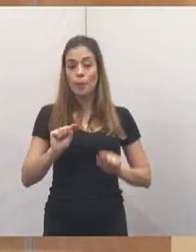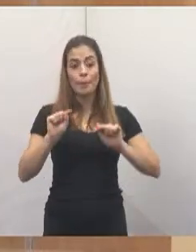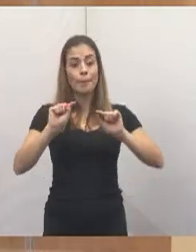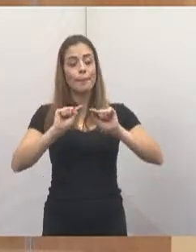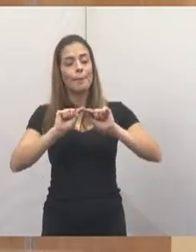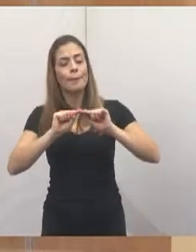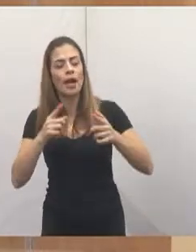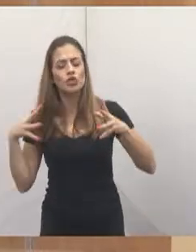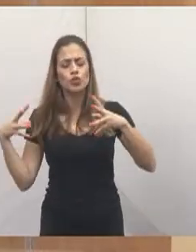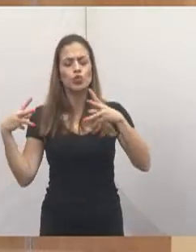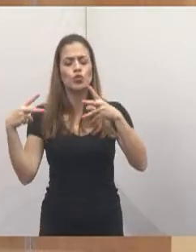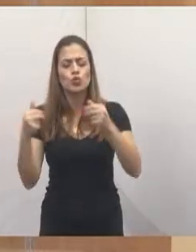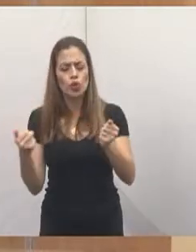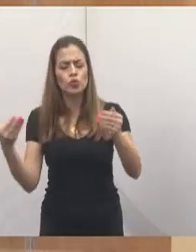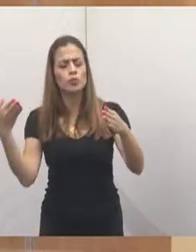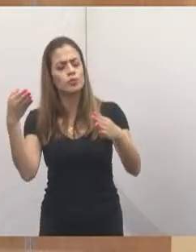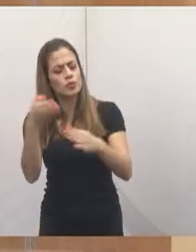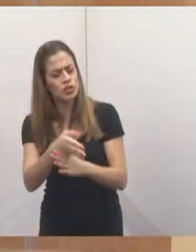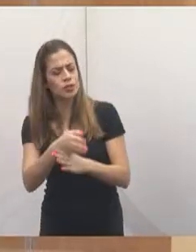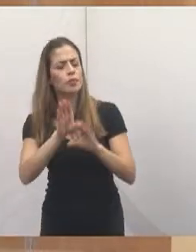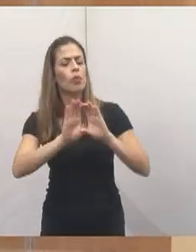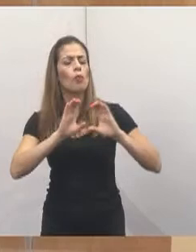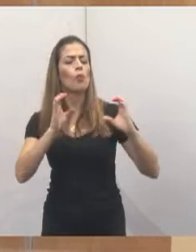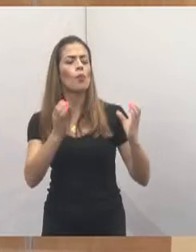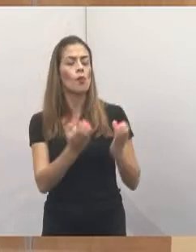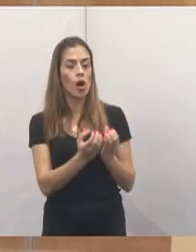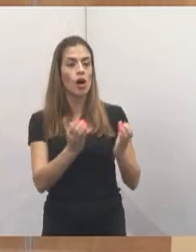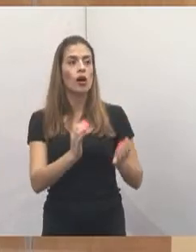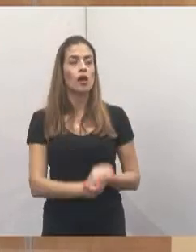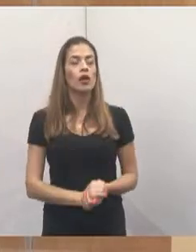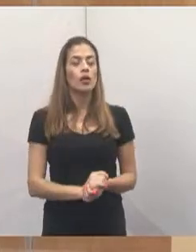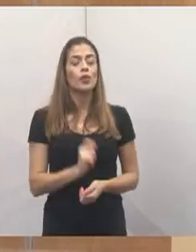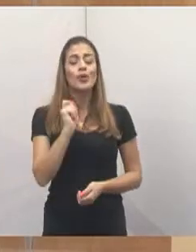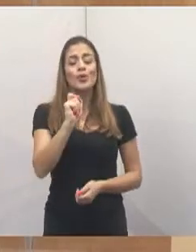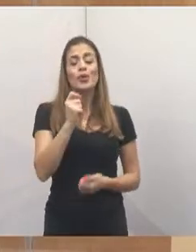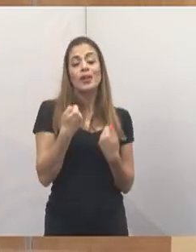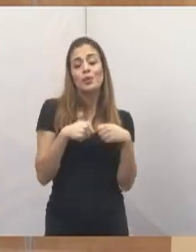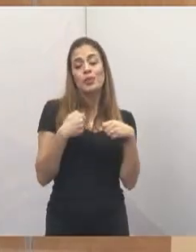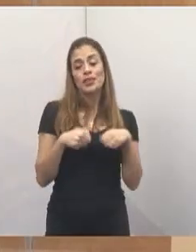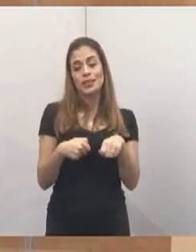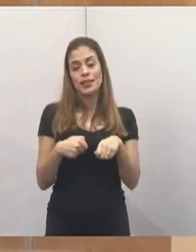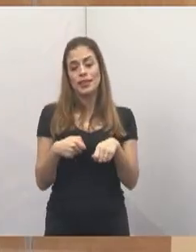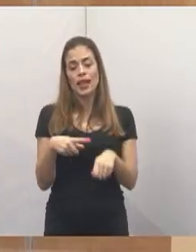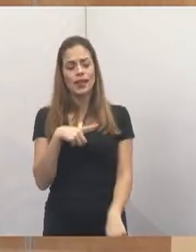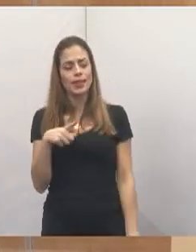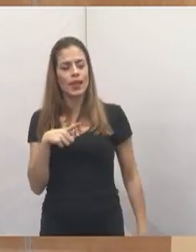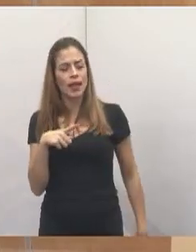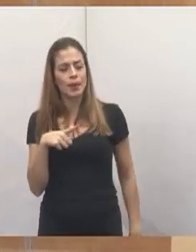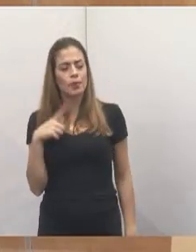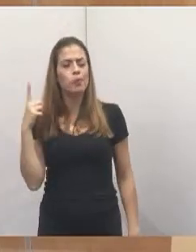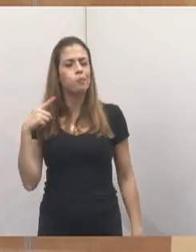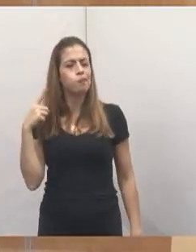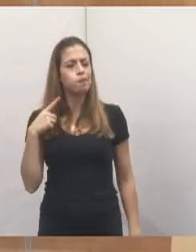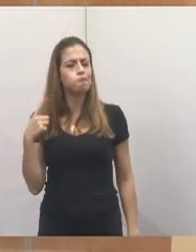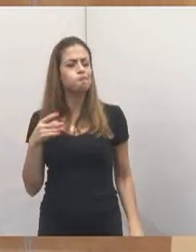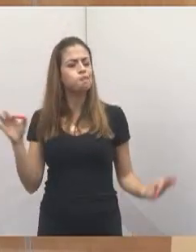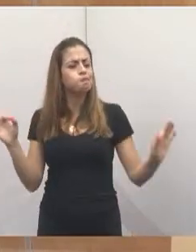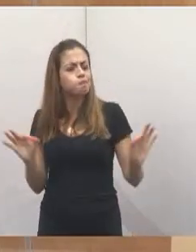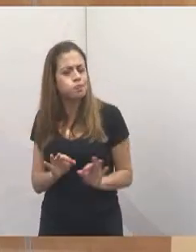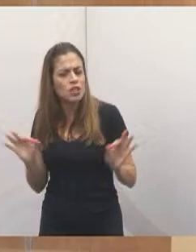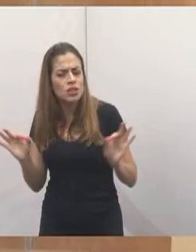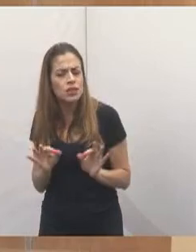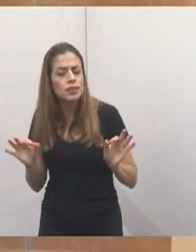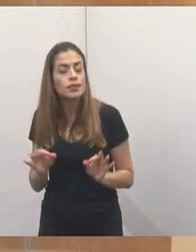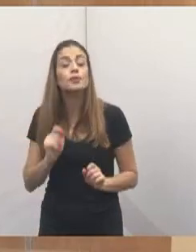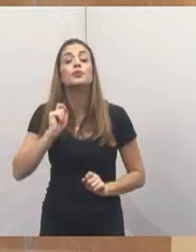senhores, com todas as senhoras que fazem parte dessa comissão. E o que precisamos para ter uma advocacia de excelência. O que o advogado